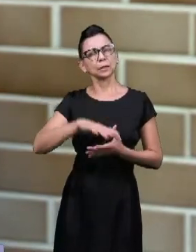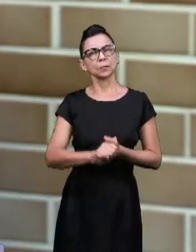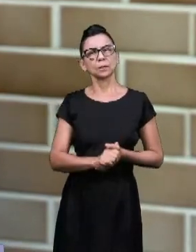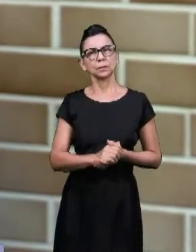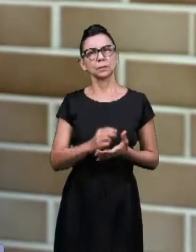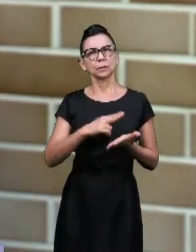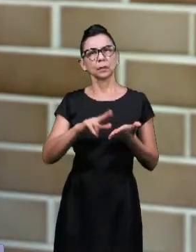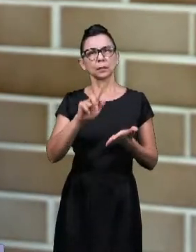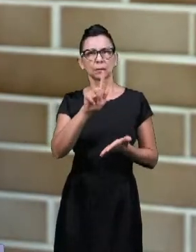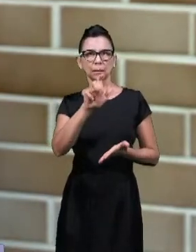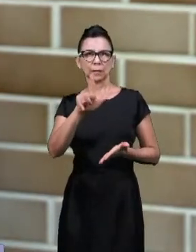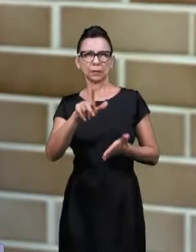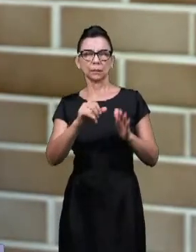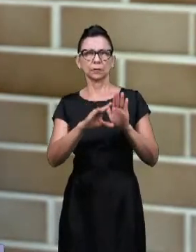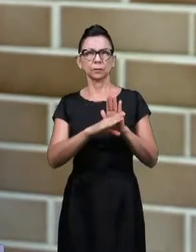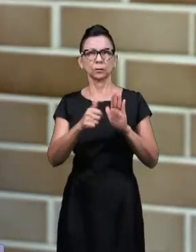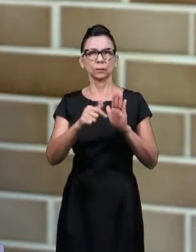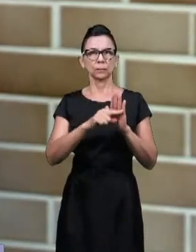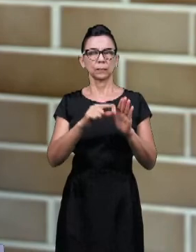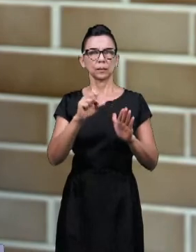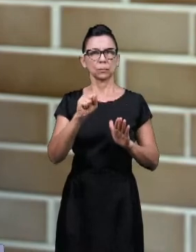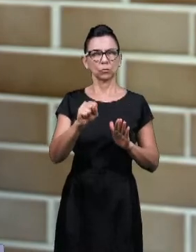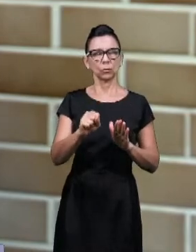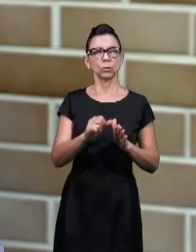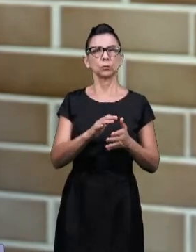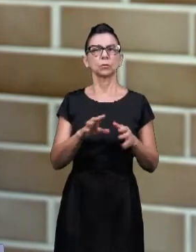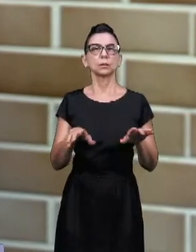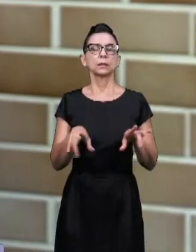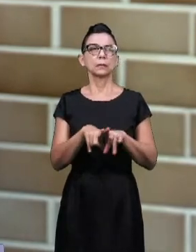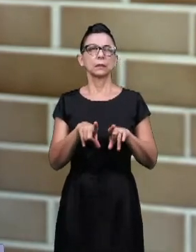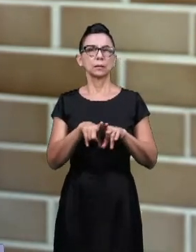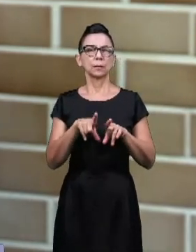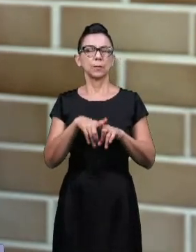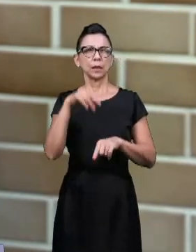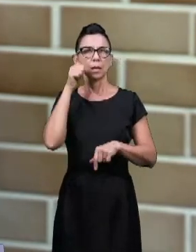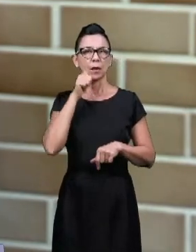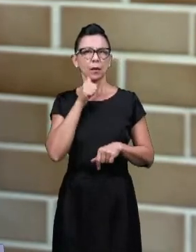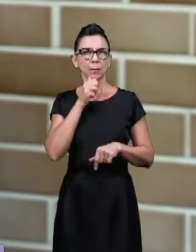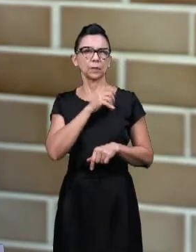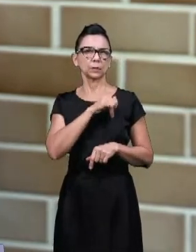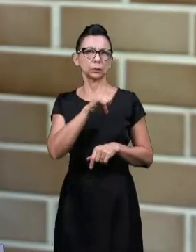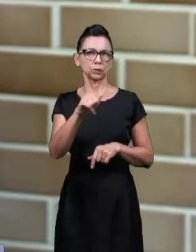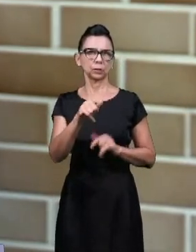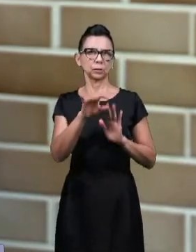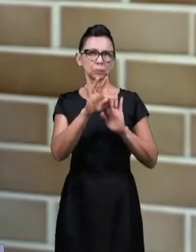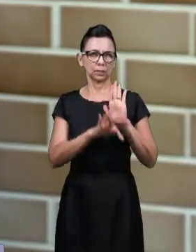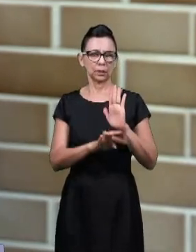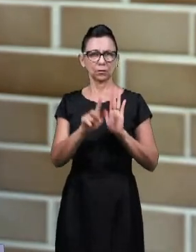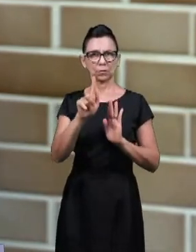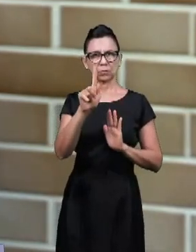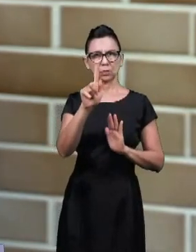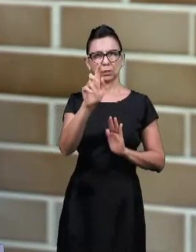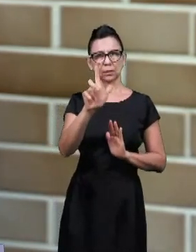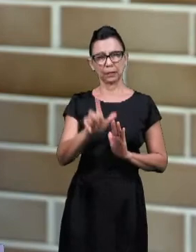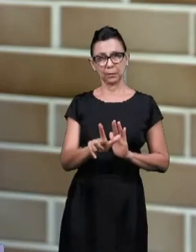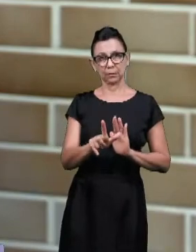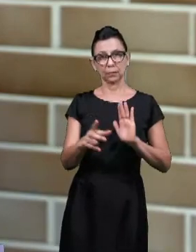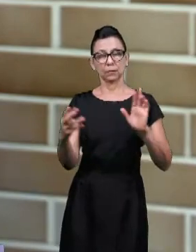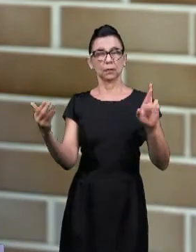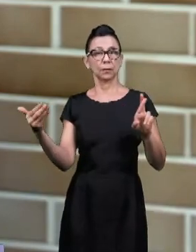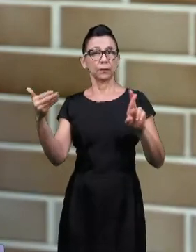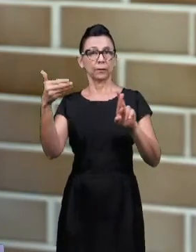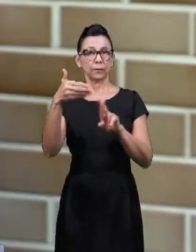capítulo 1, verso 8, citado pela irmã Eliana, quando ela diz, ali o texto de Gálatas, ele se refere a